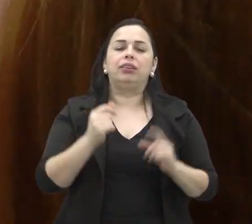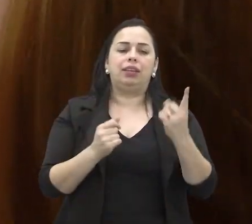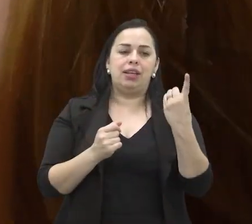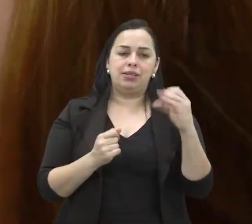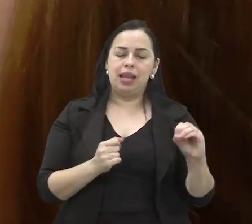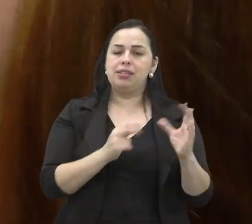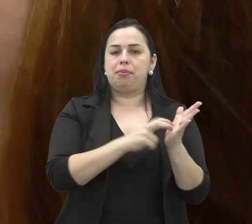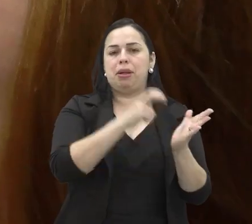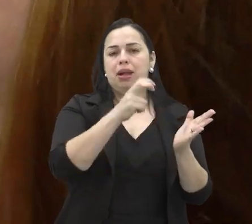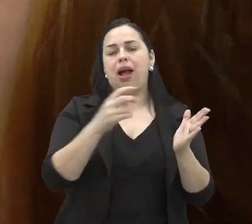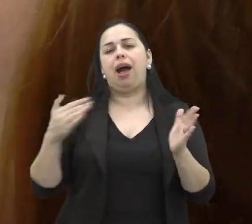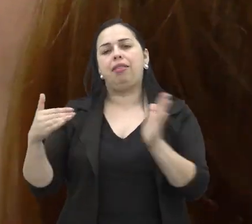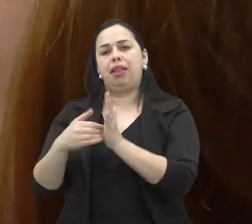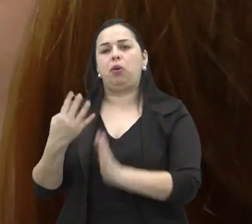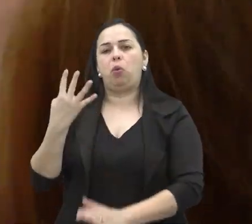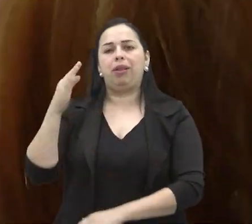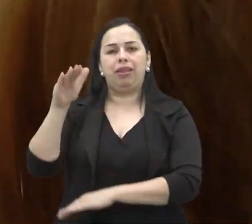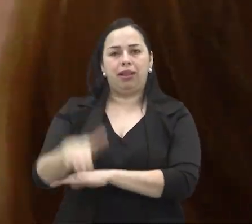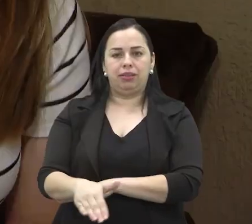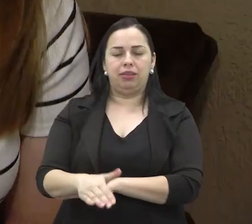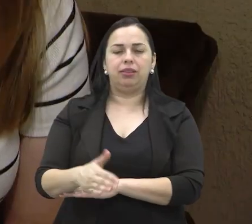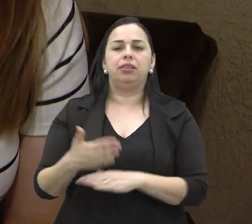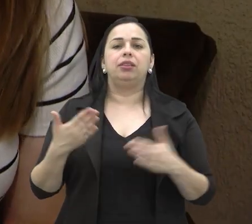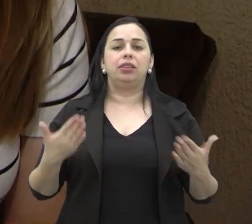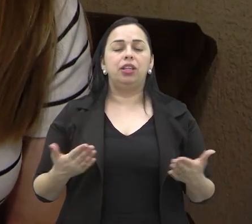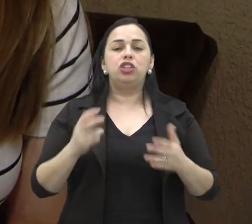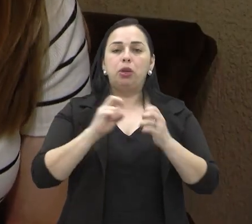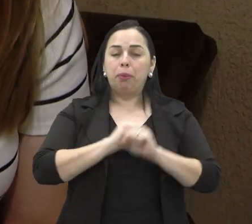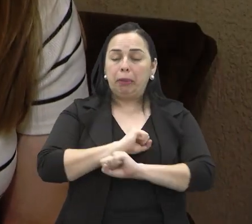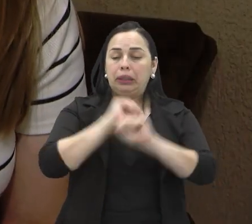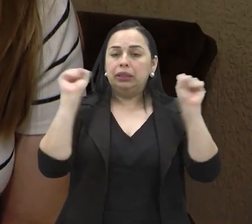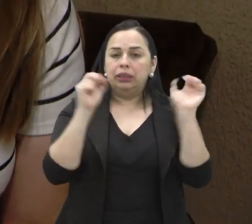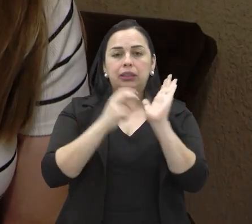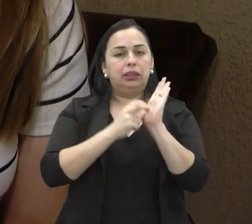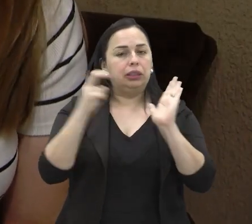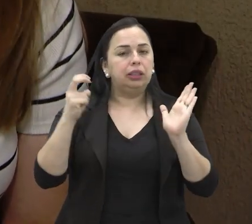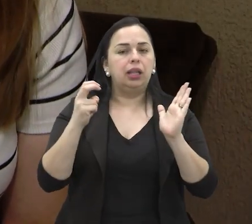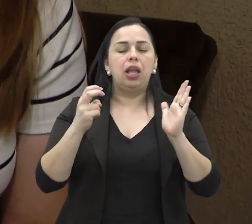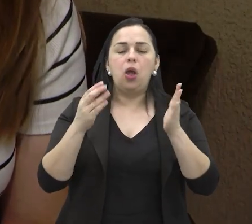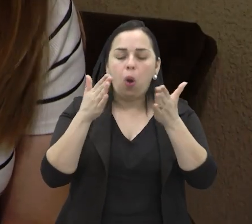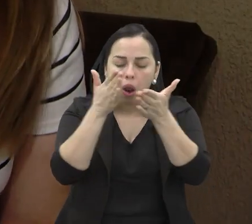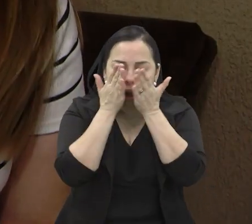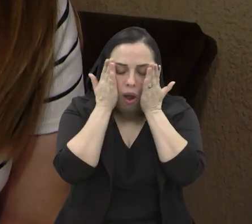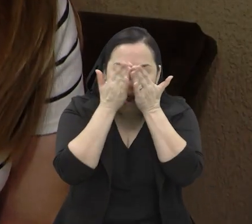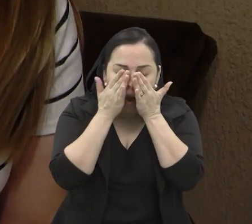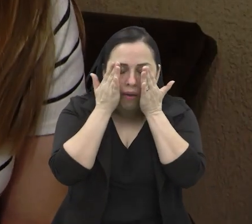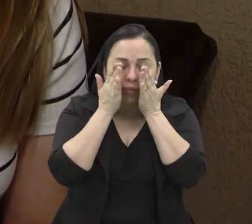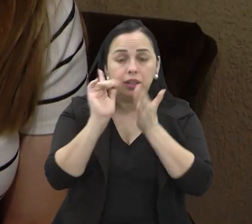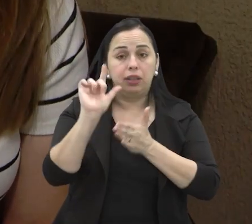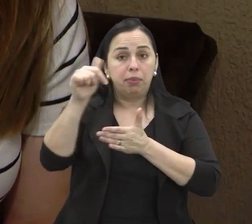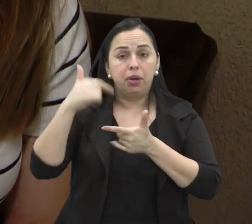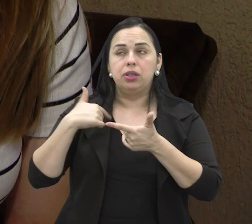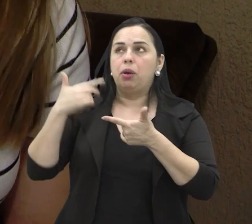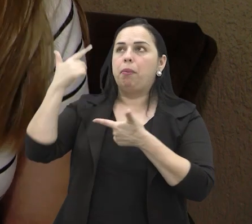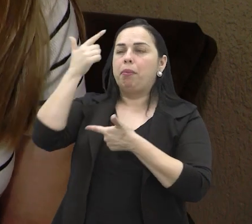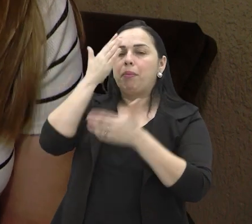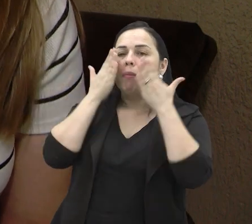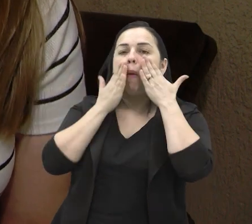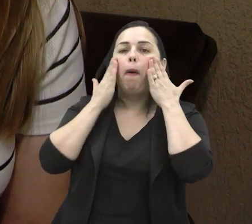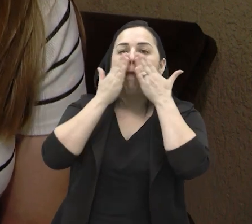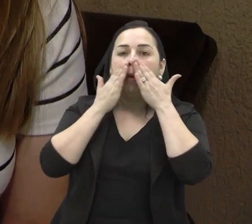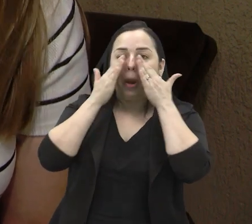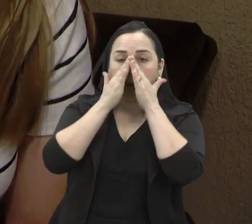da manhã e 4 horas da tarde. Levanto cedo, lavo o rosto, muito protetor, e eu